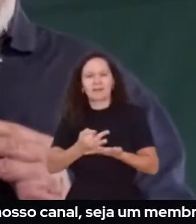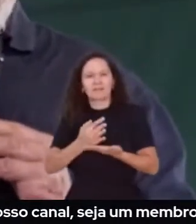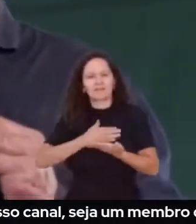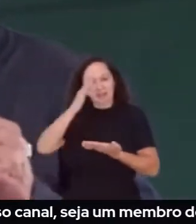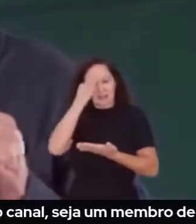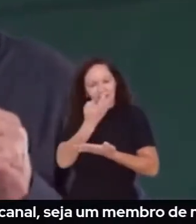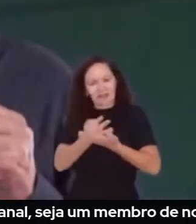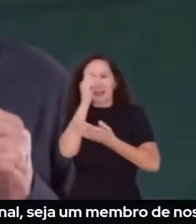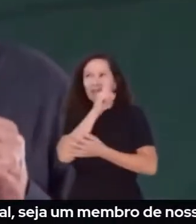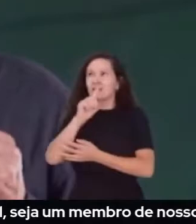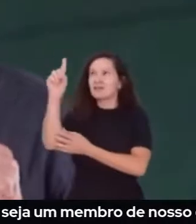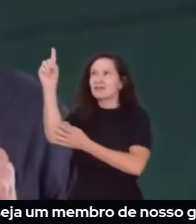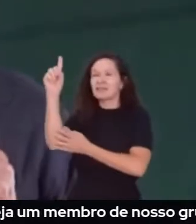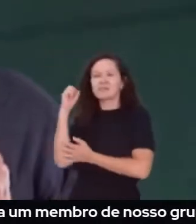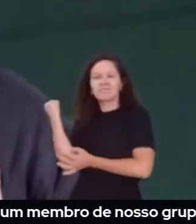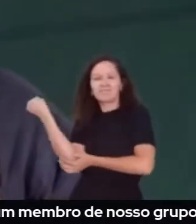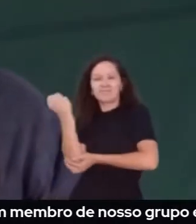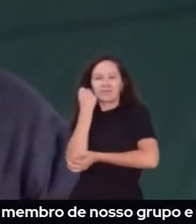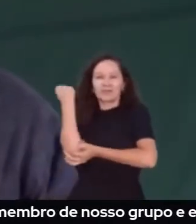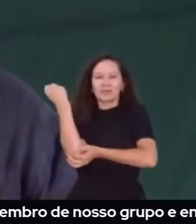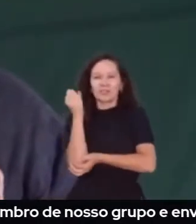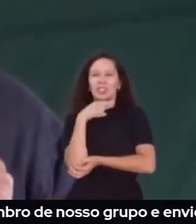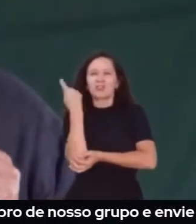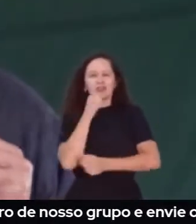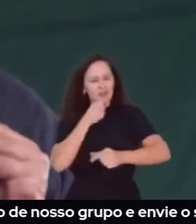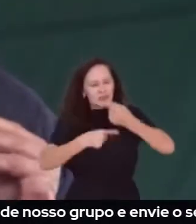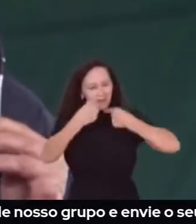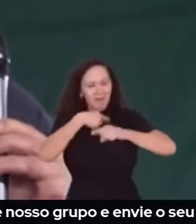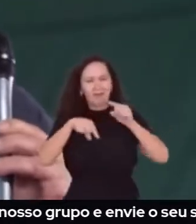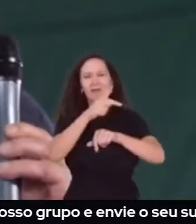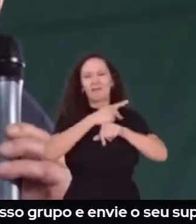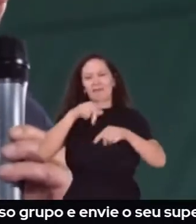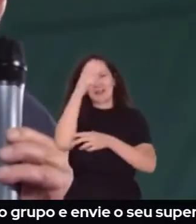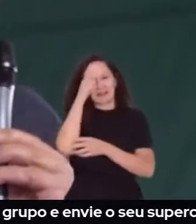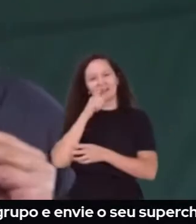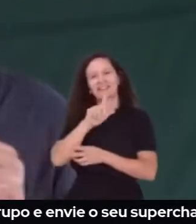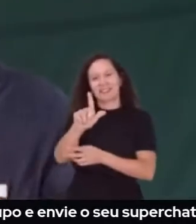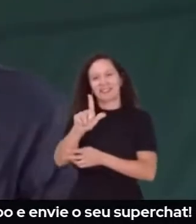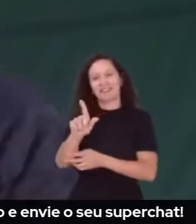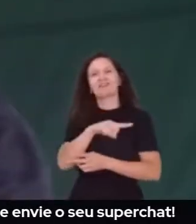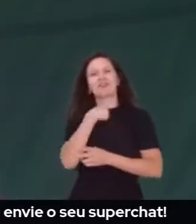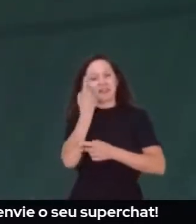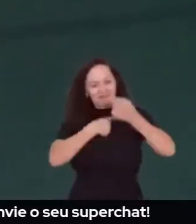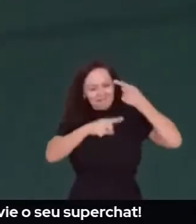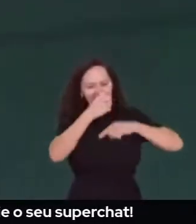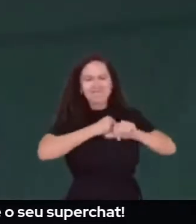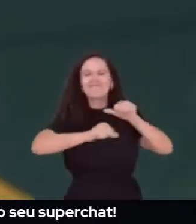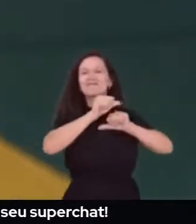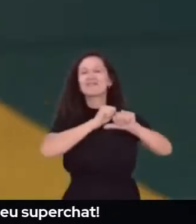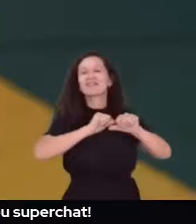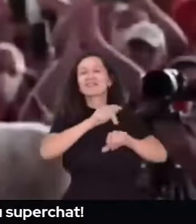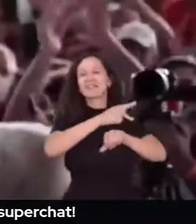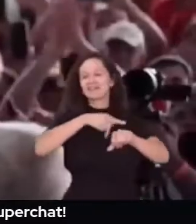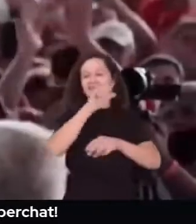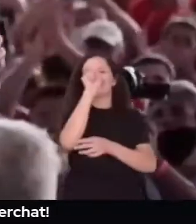que a gente pode mudar esse país. Que nós vamos mudar esse país.